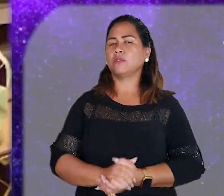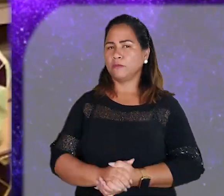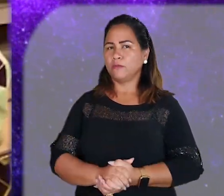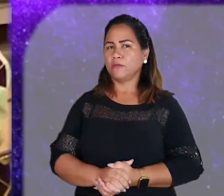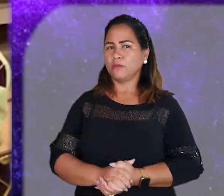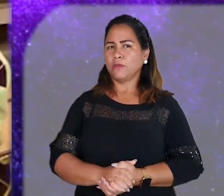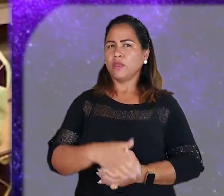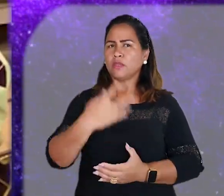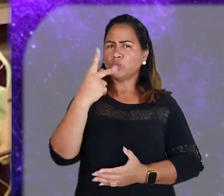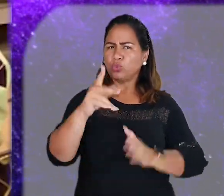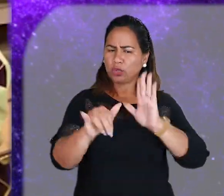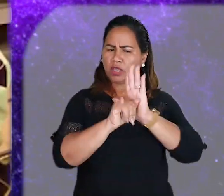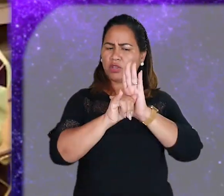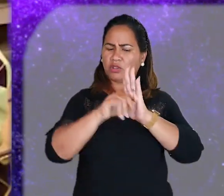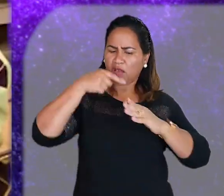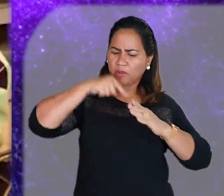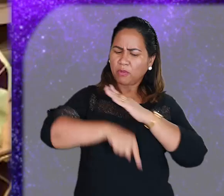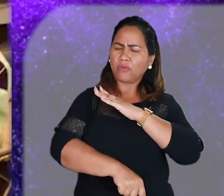predominantemente